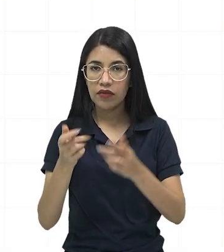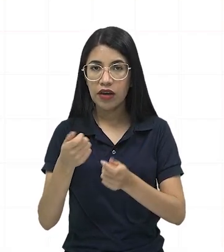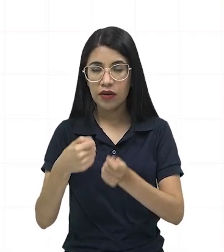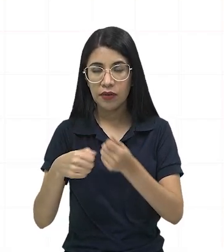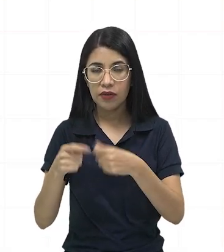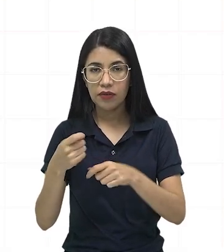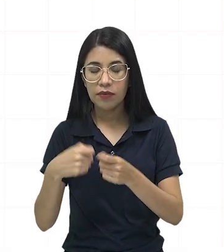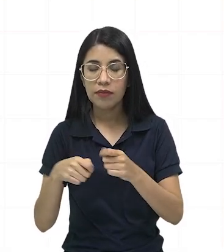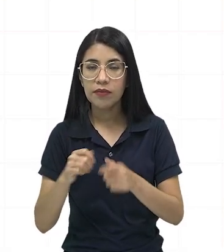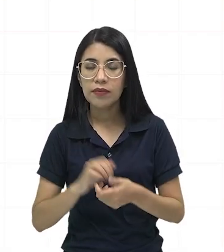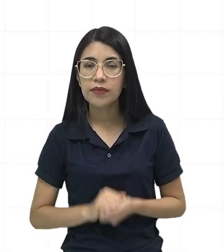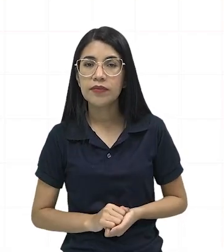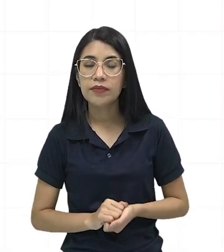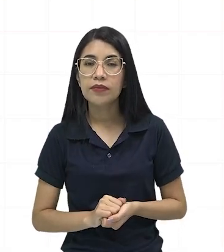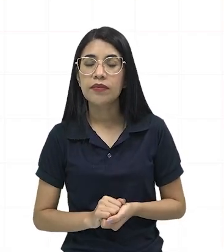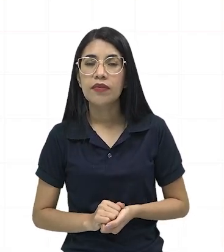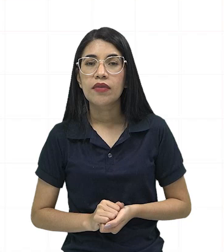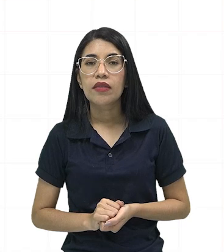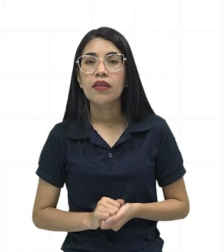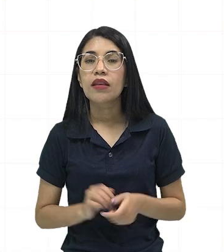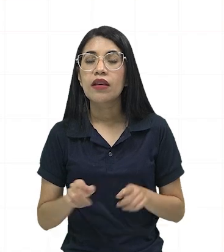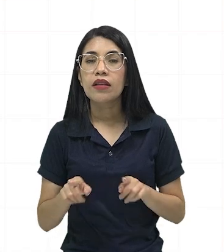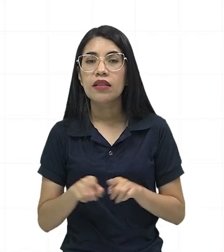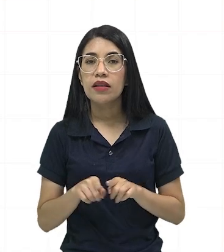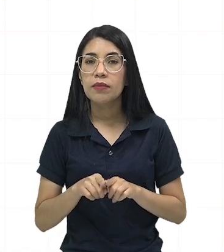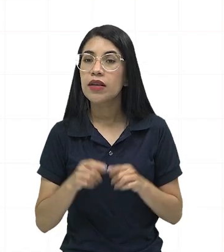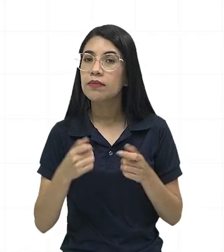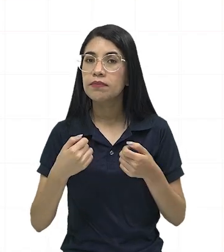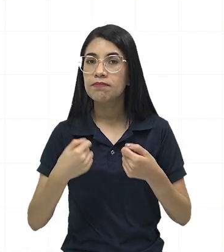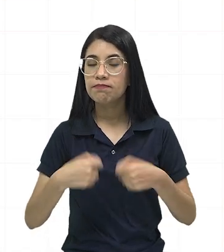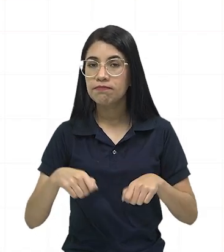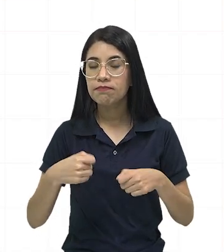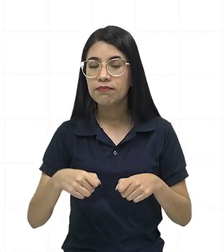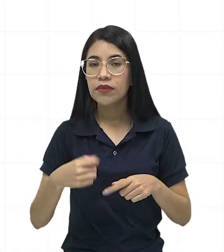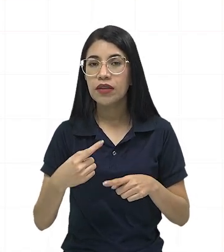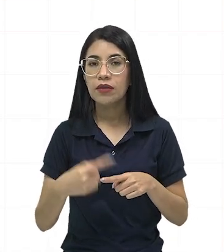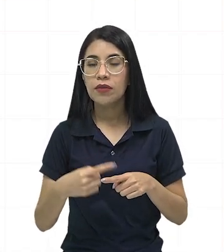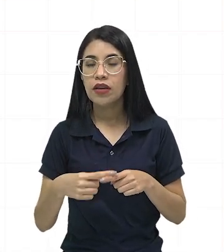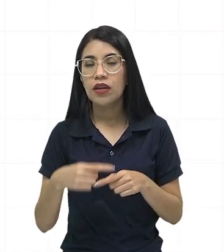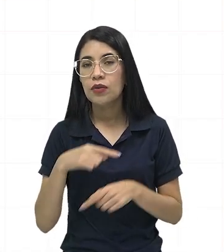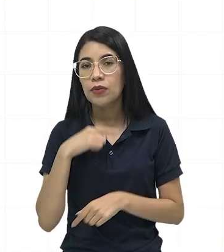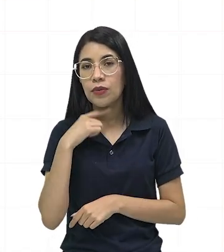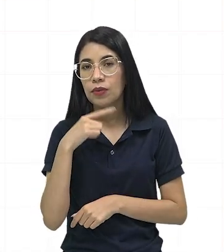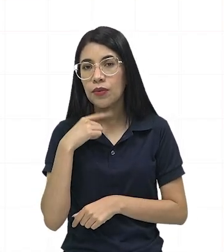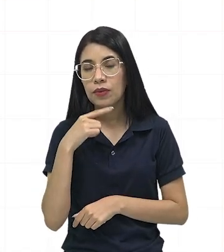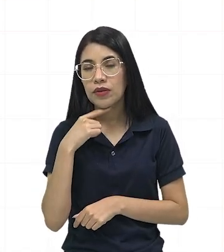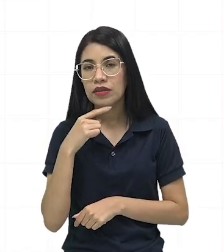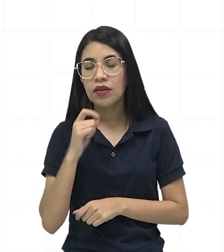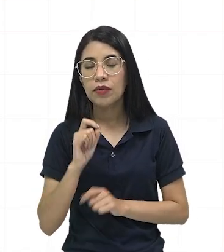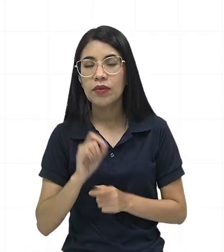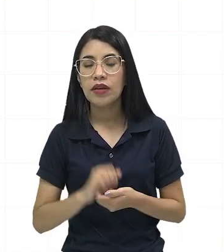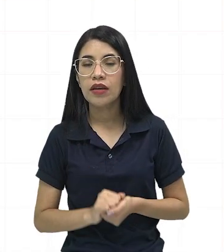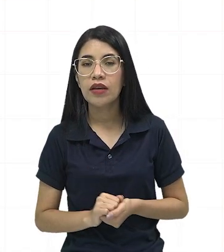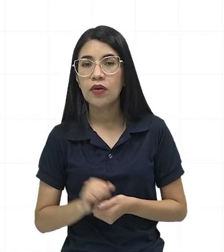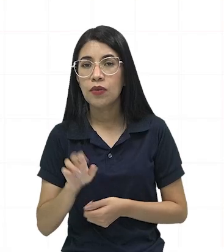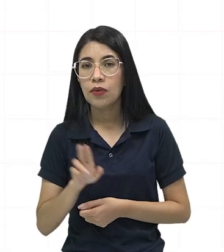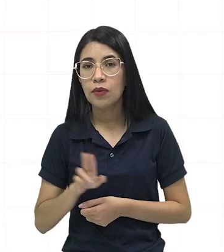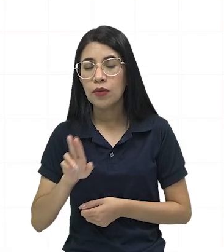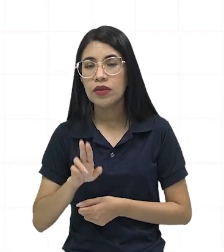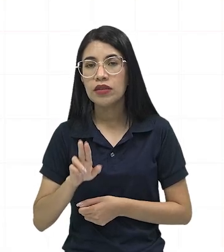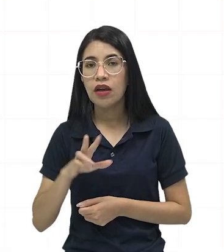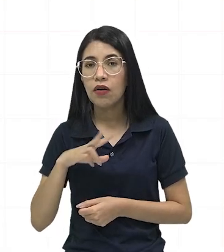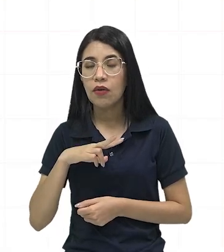das atividades econômicas no Brasil, mas também vai ser necessário, porque eles não conseguem chegar e usar o banco